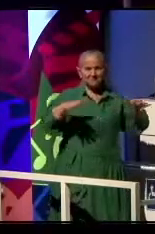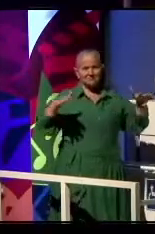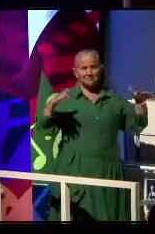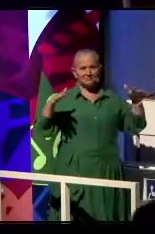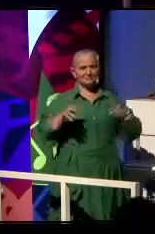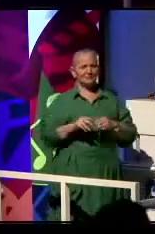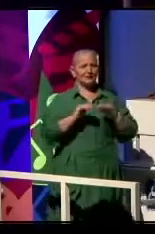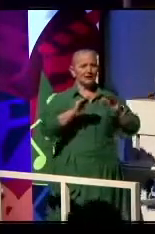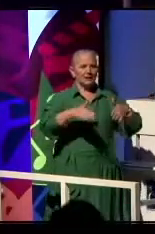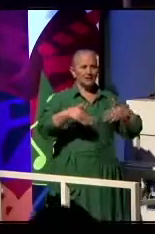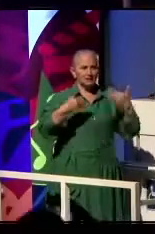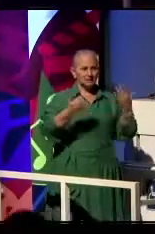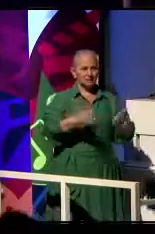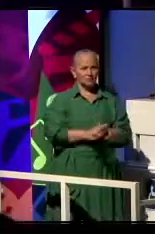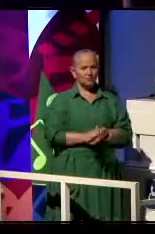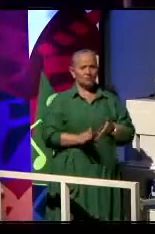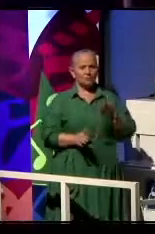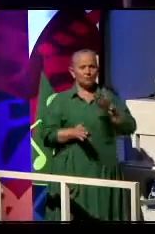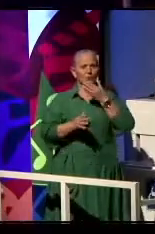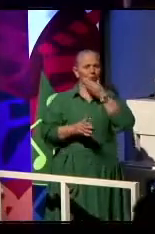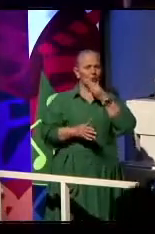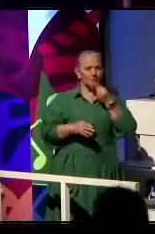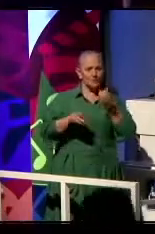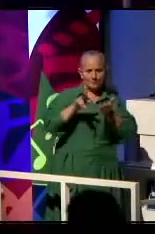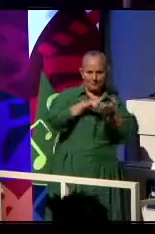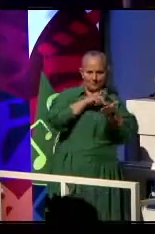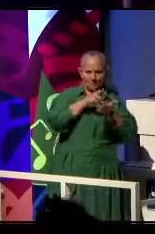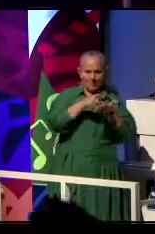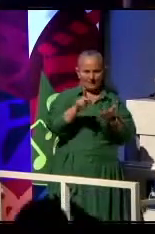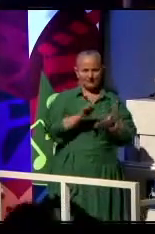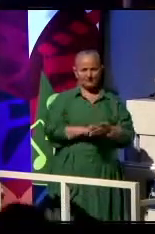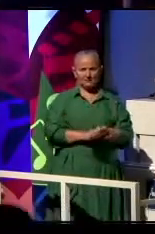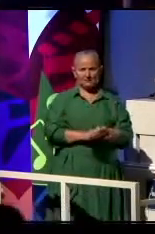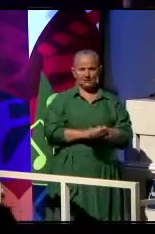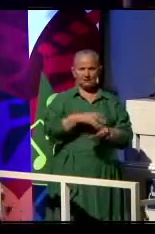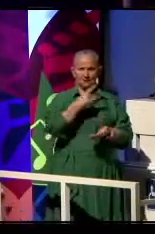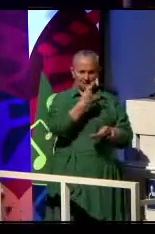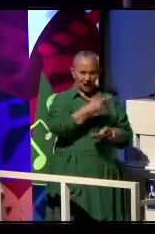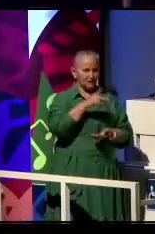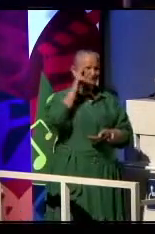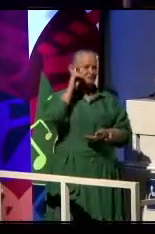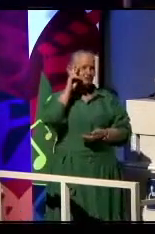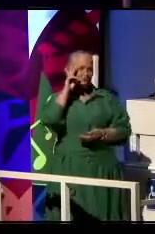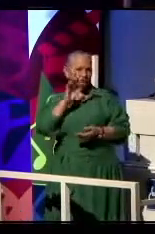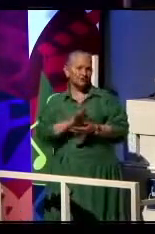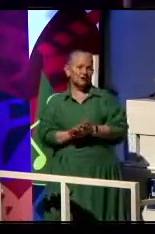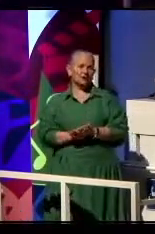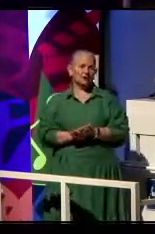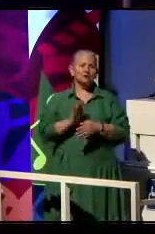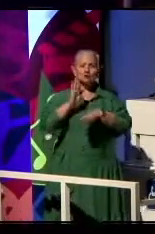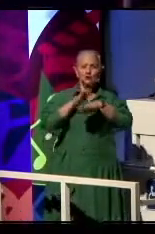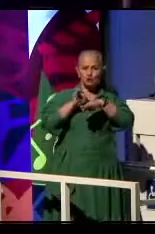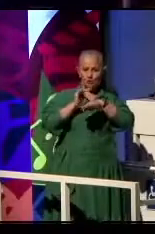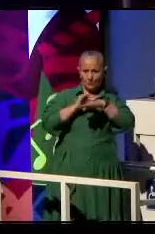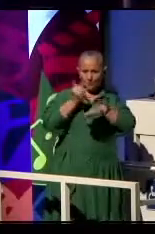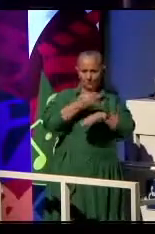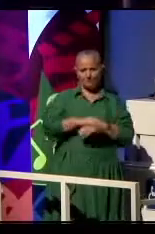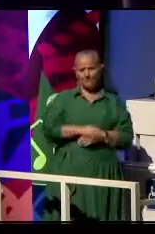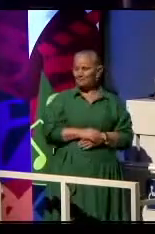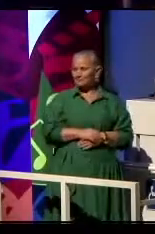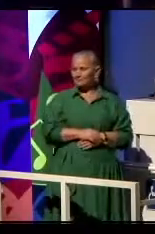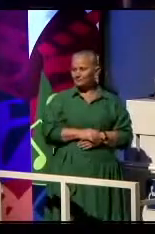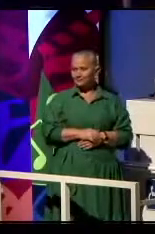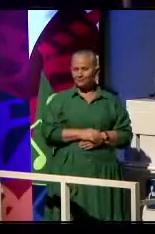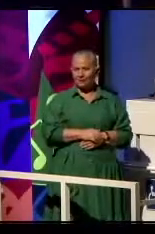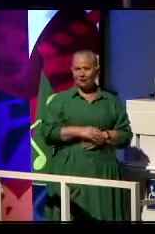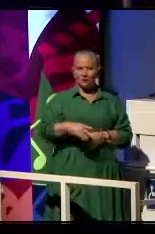liberdade, né? O Milton, nesse álbum, ele teve primeiro a sacada, né, de convidar o Lo Borges. E o segundo ato